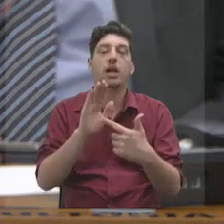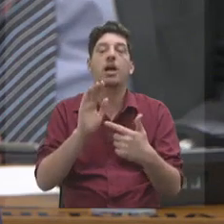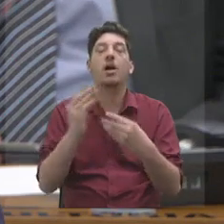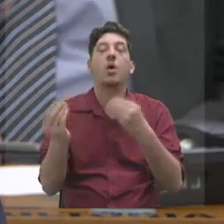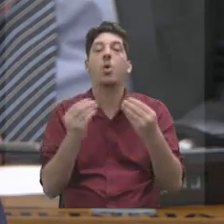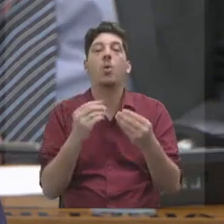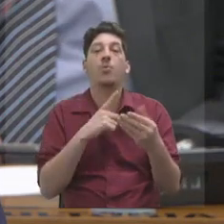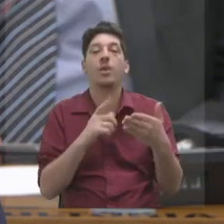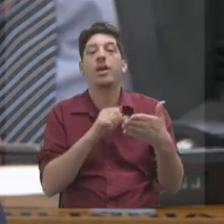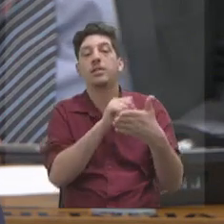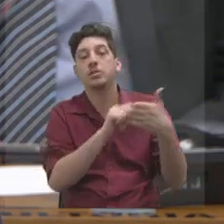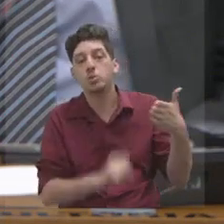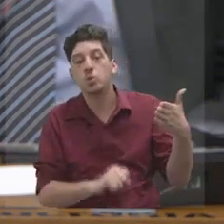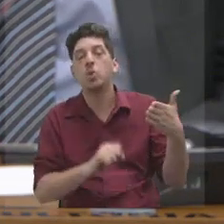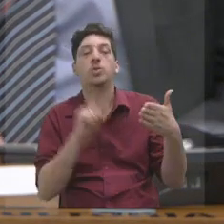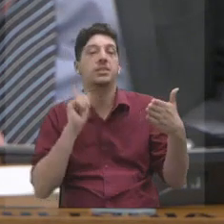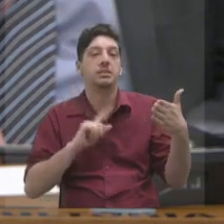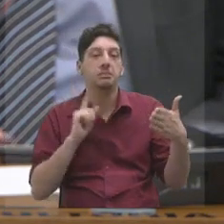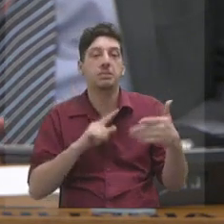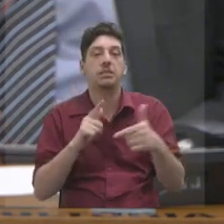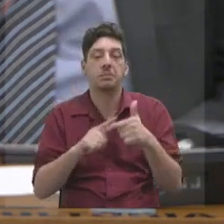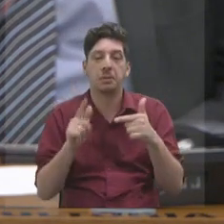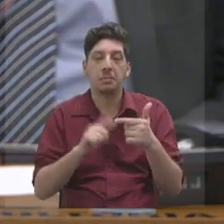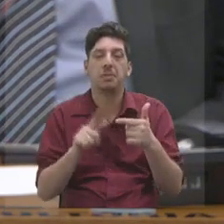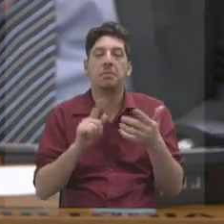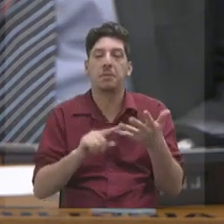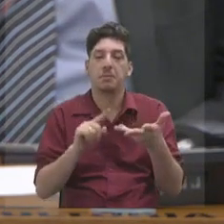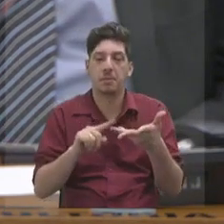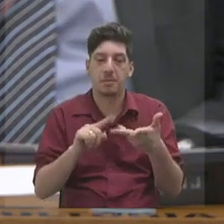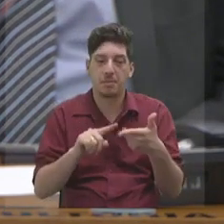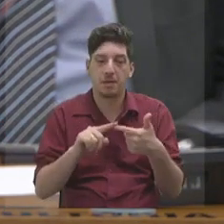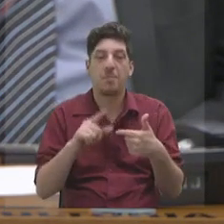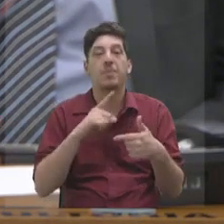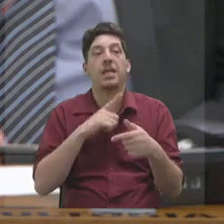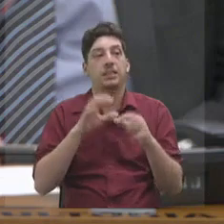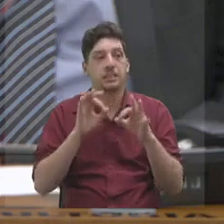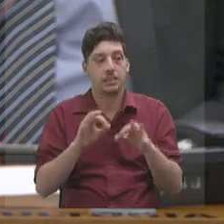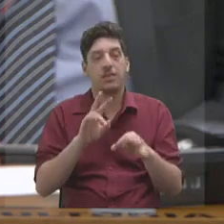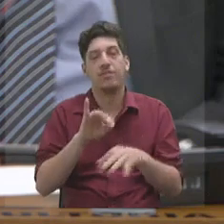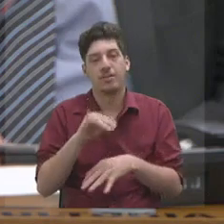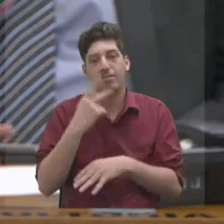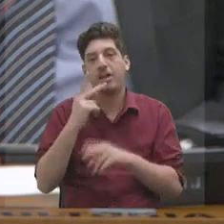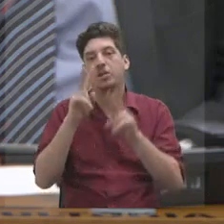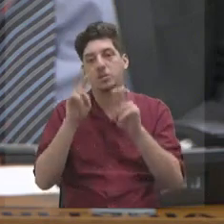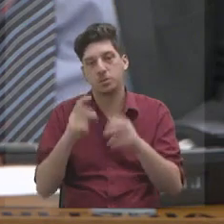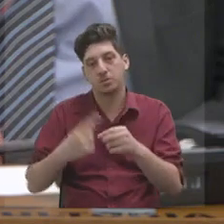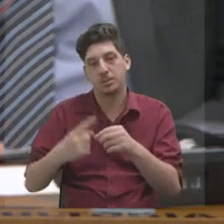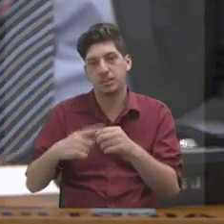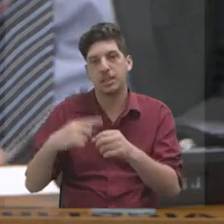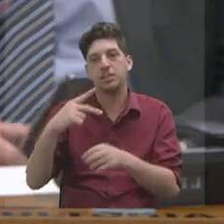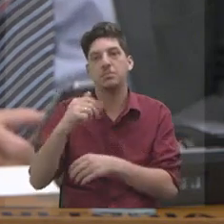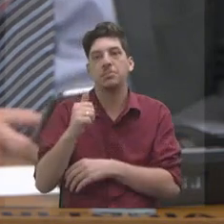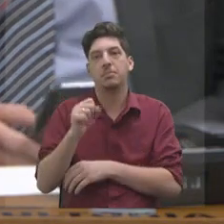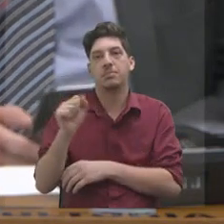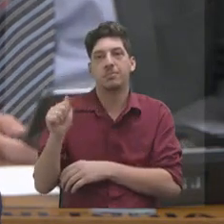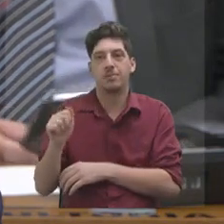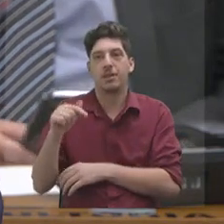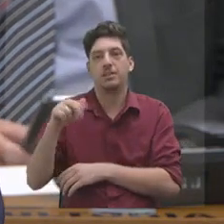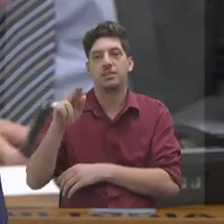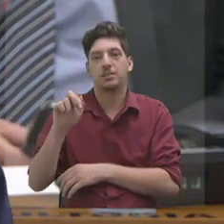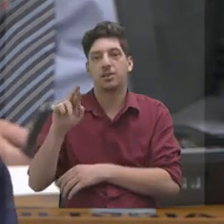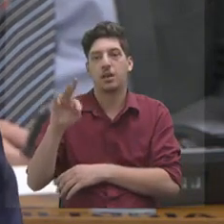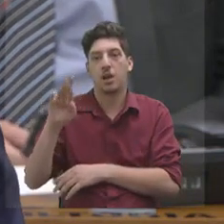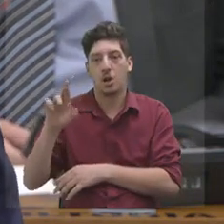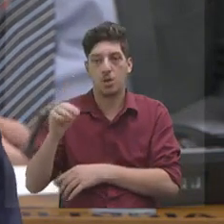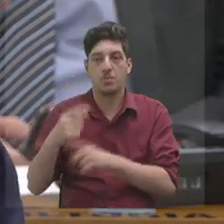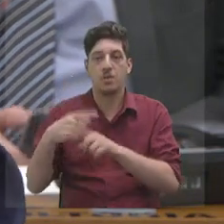de mais problemático e com certeza Passa Quatro vai ser incluída nesse estudo para a gente poder ano que vem poder anunciar recuperação